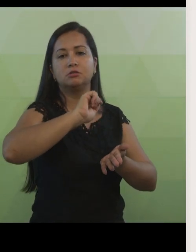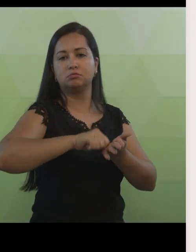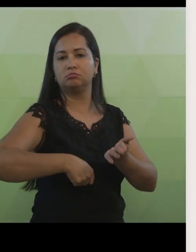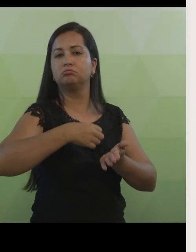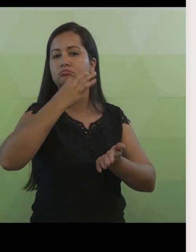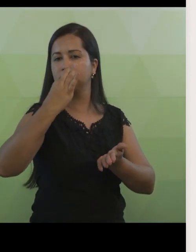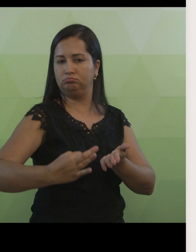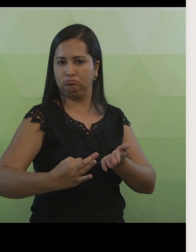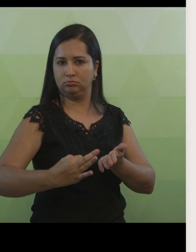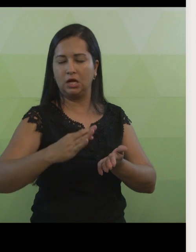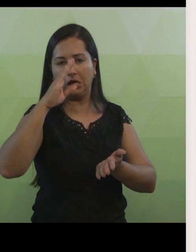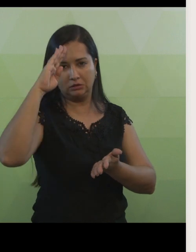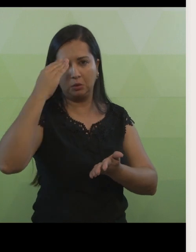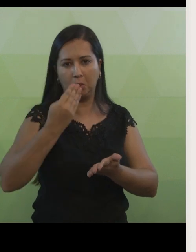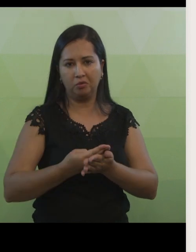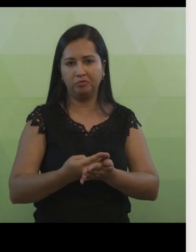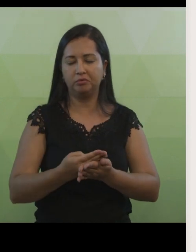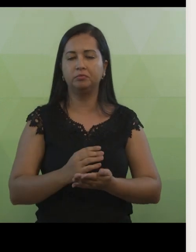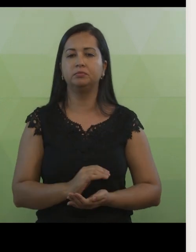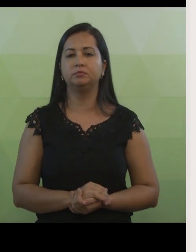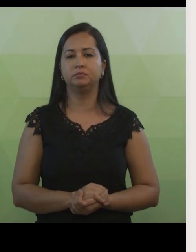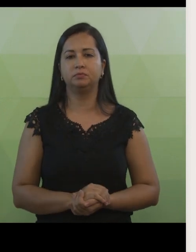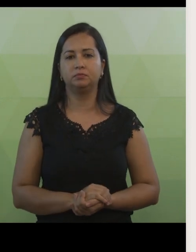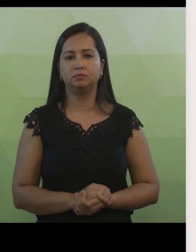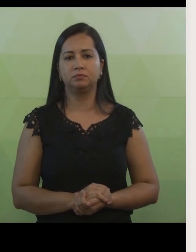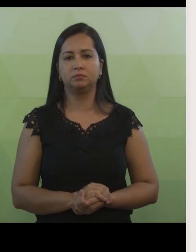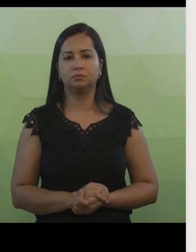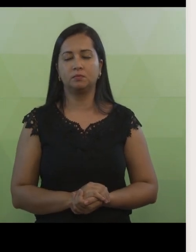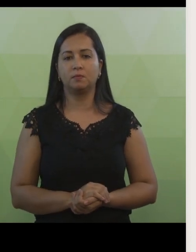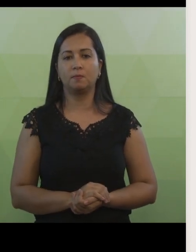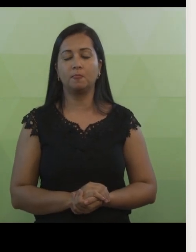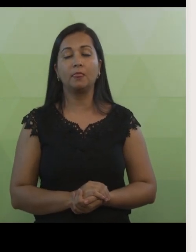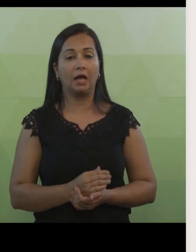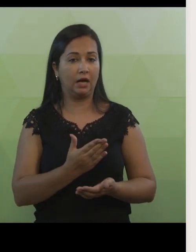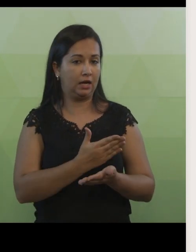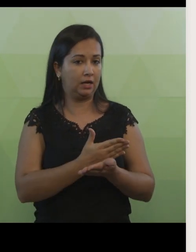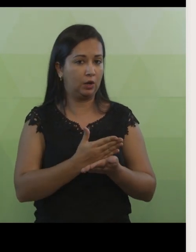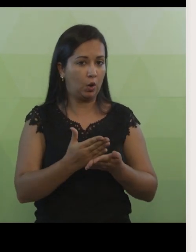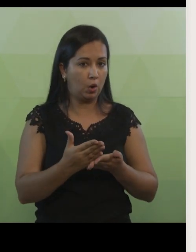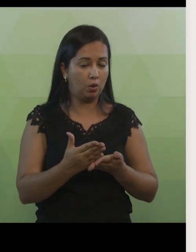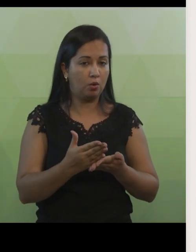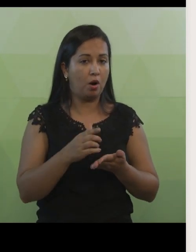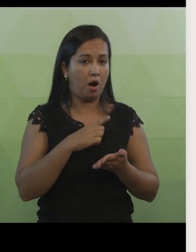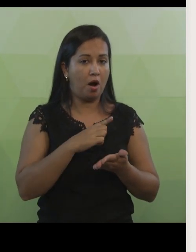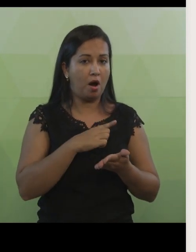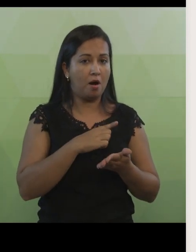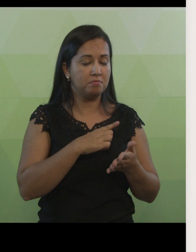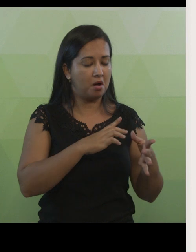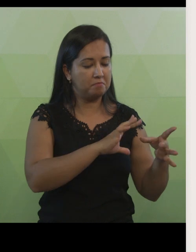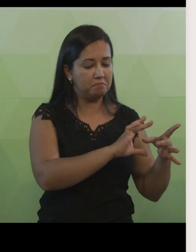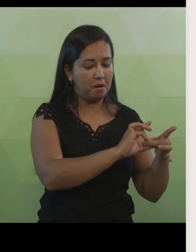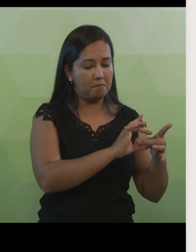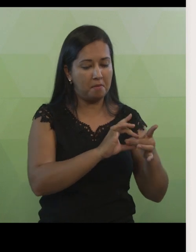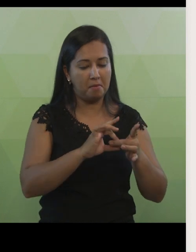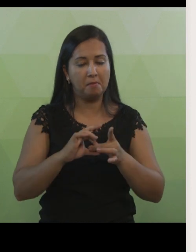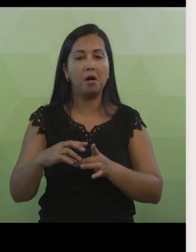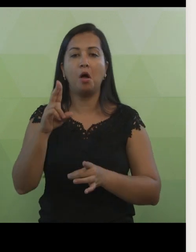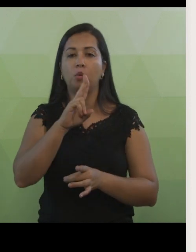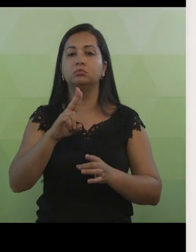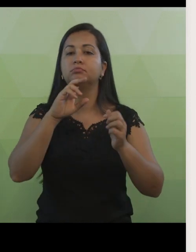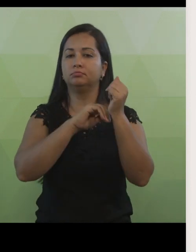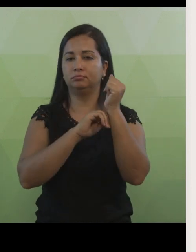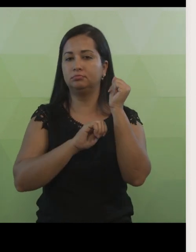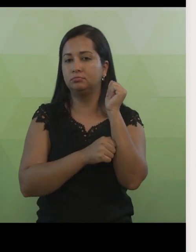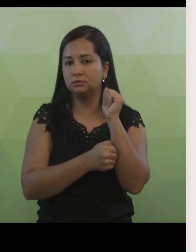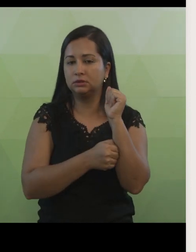o certificado é válido e se for assinado por uma autoridade certificadora de sua confiança. A criptografia começa com o cliente criptografando